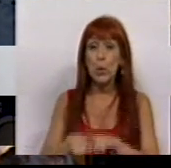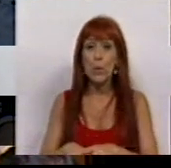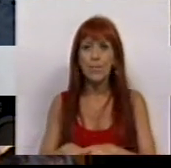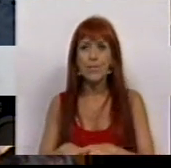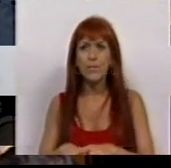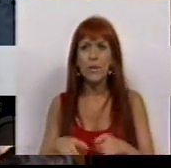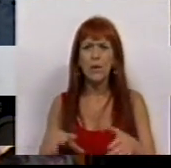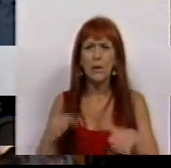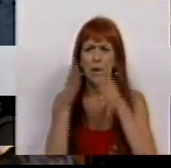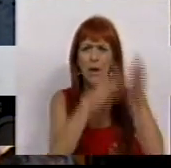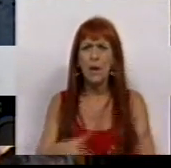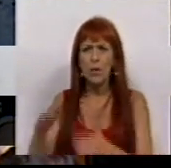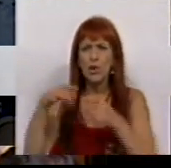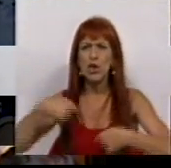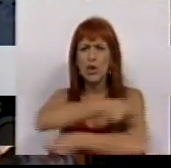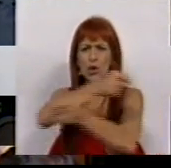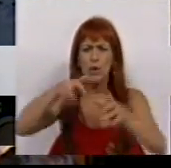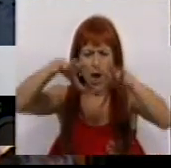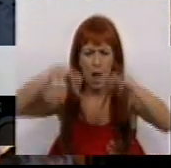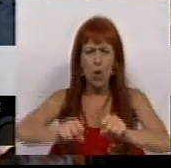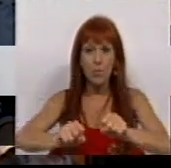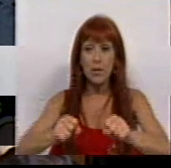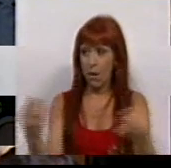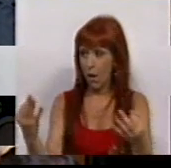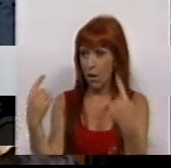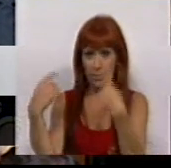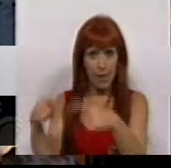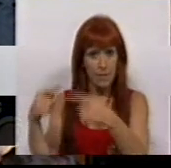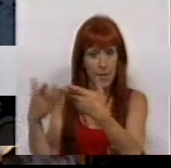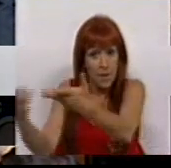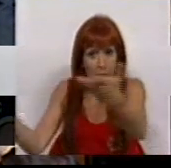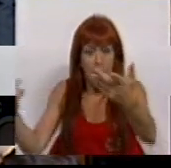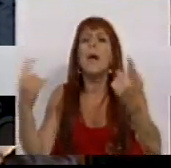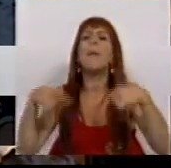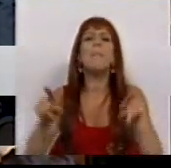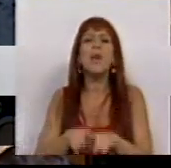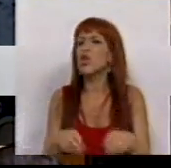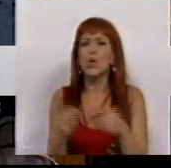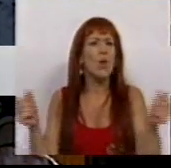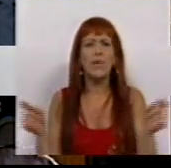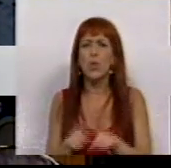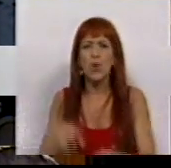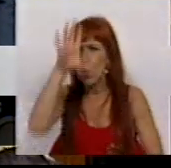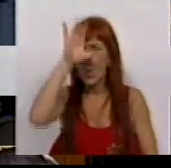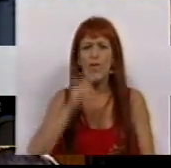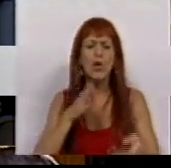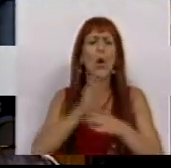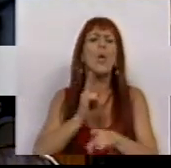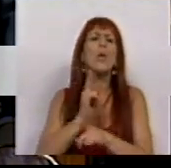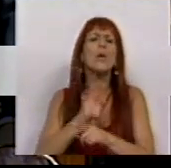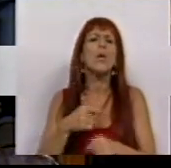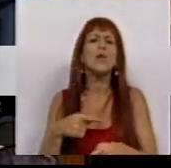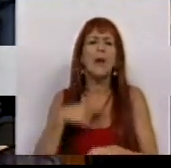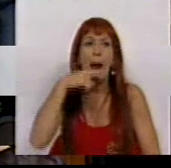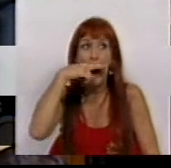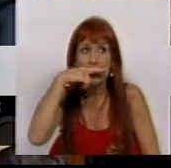predação da produção por parte da distribuição pela evidência que ela apresentava, mas não o resolveu. O Governo continua com a parca